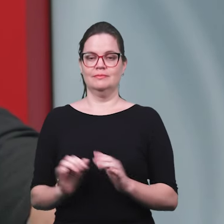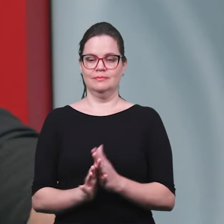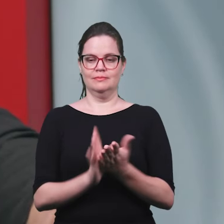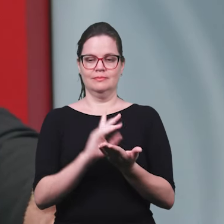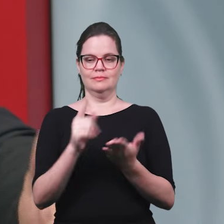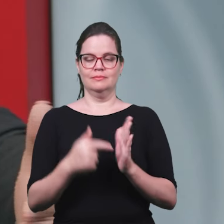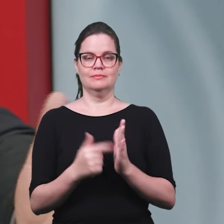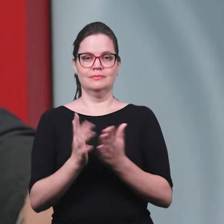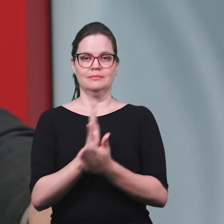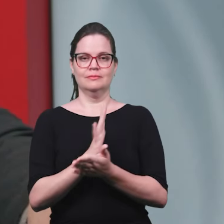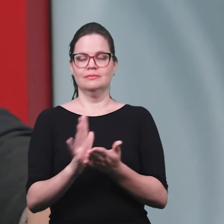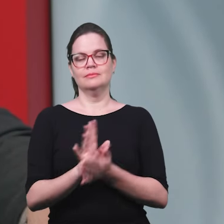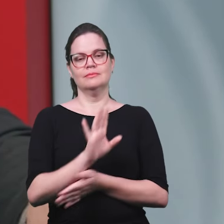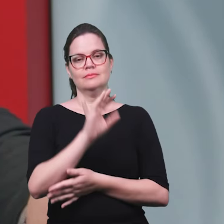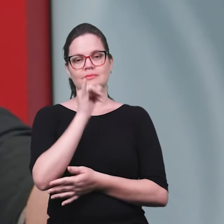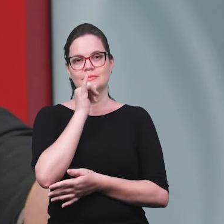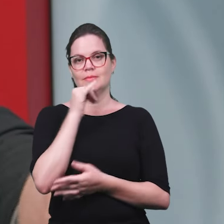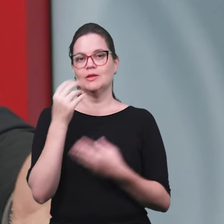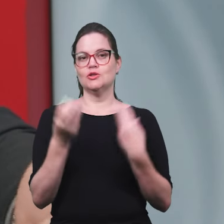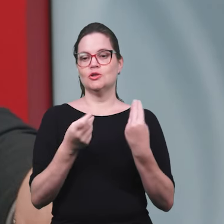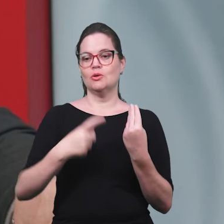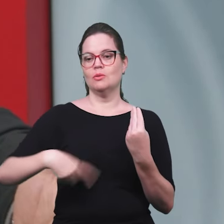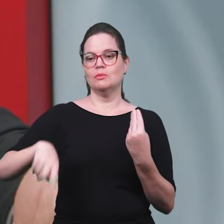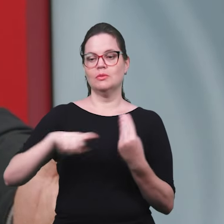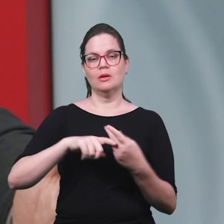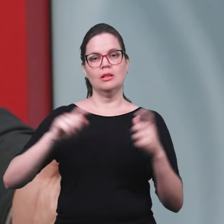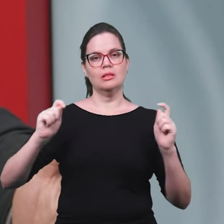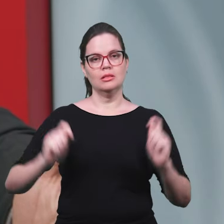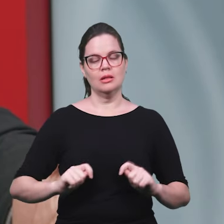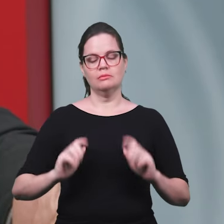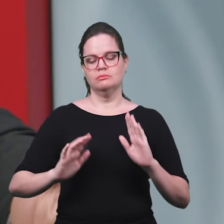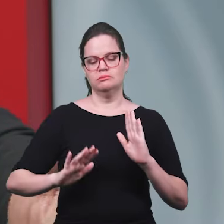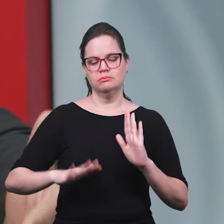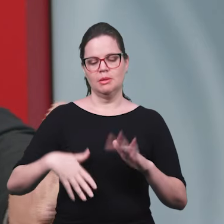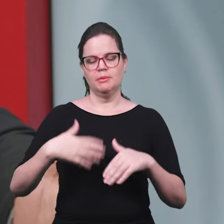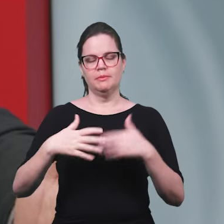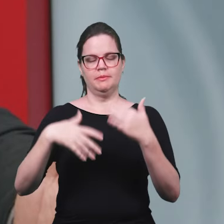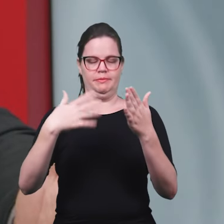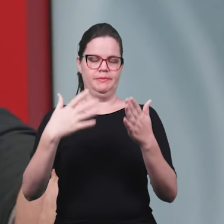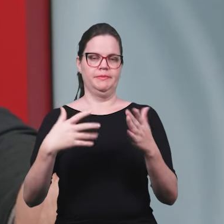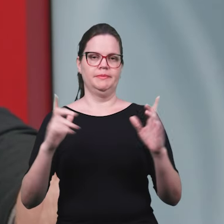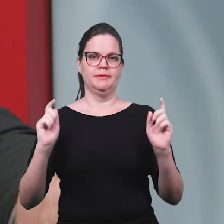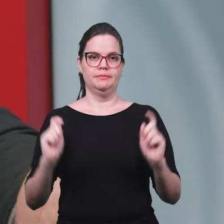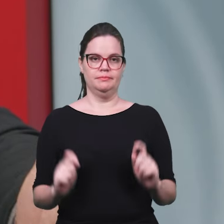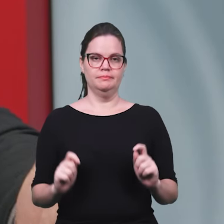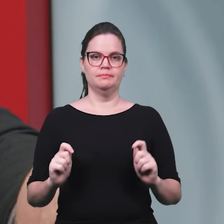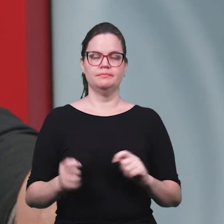ela nos dá exemplos da forma que nós devemos proceder,